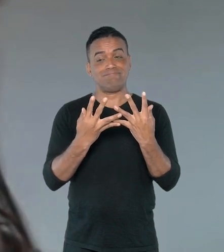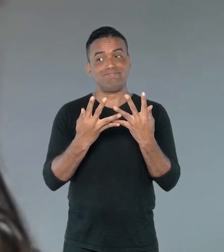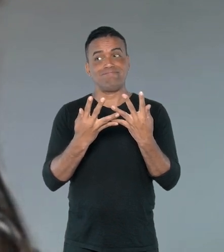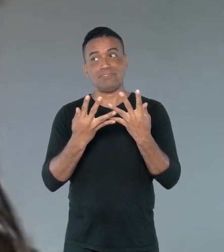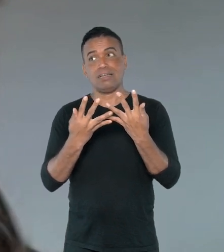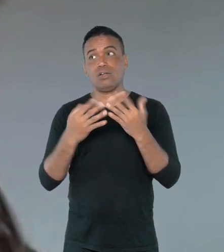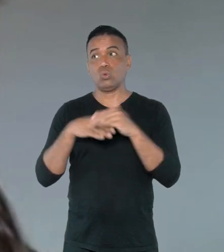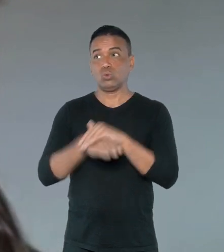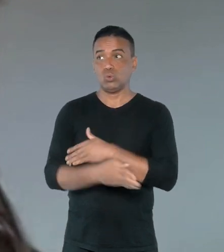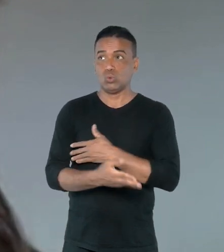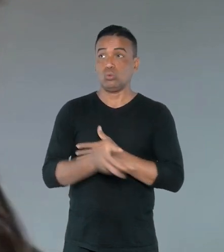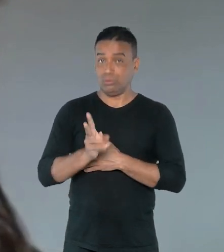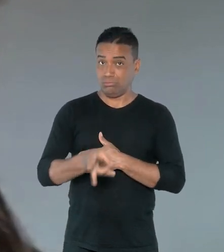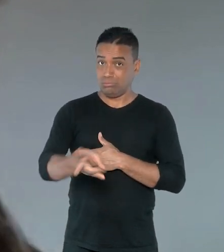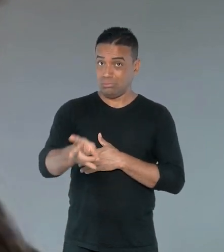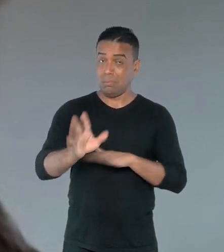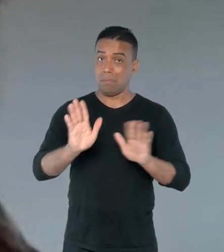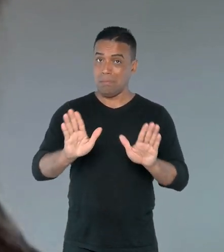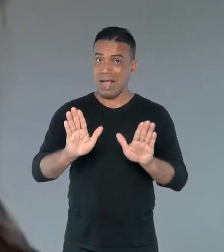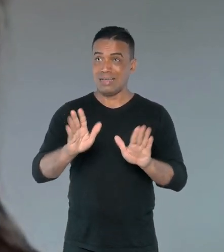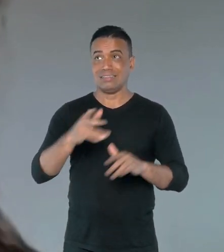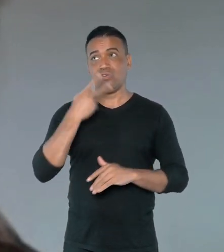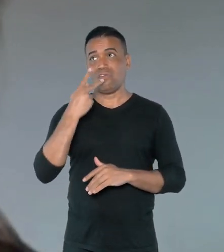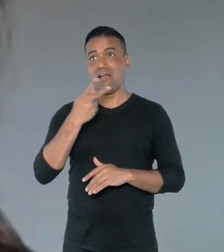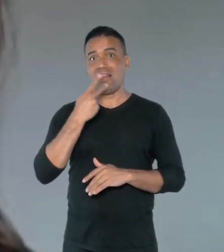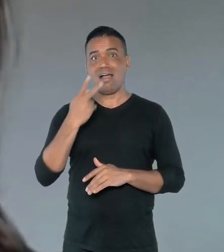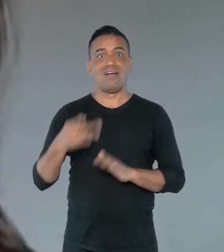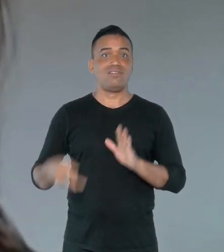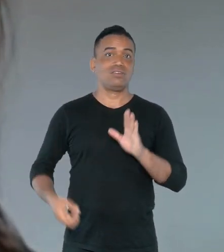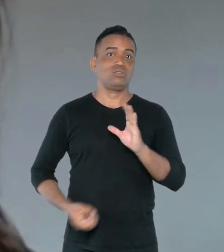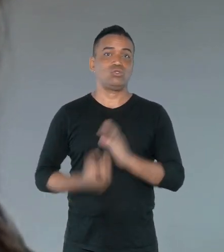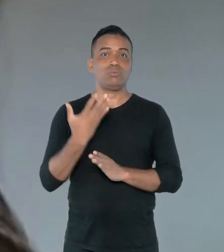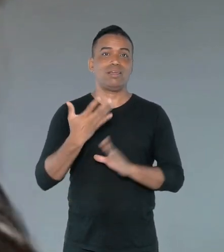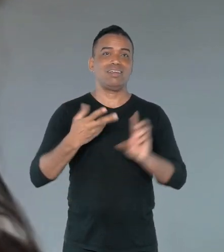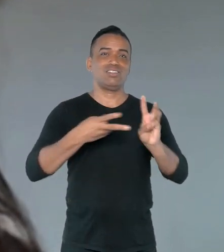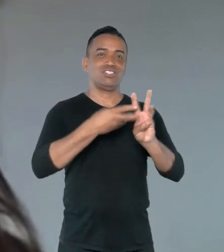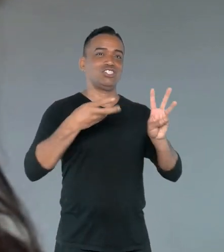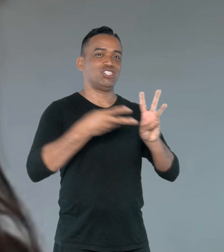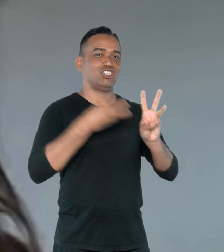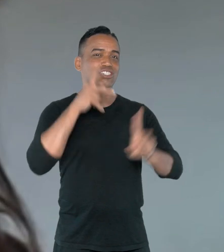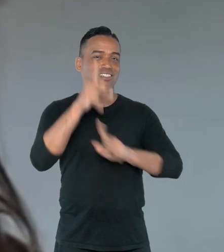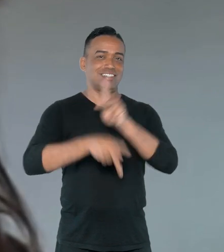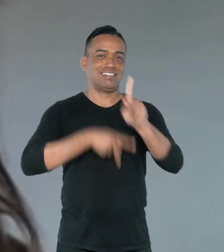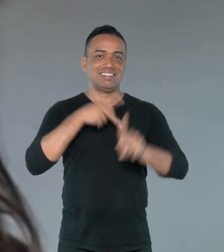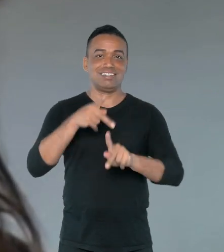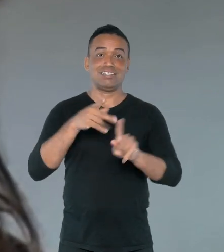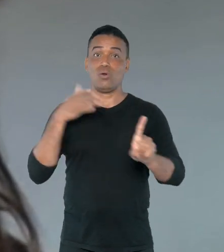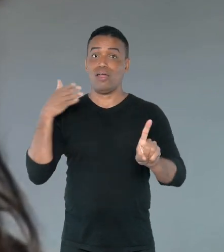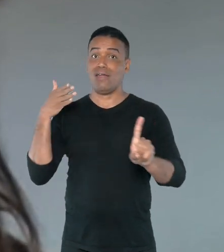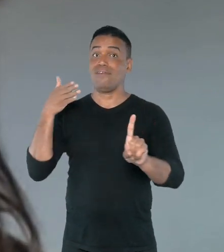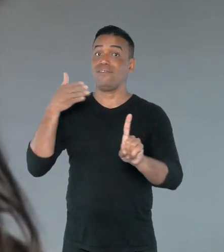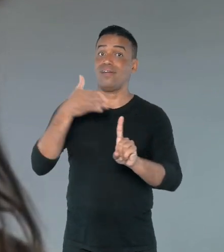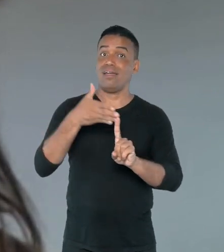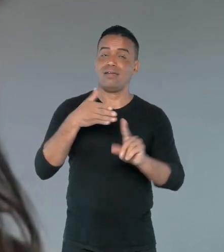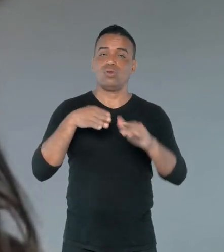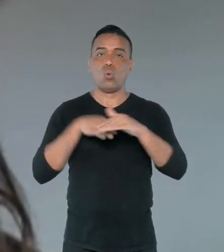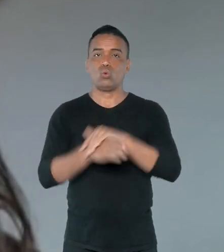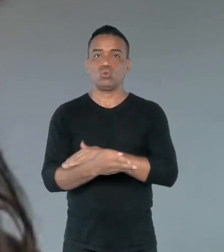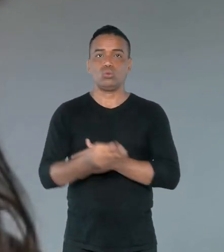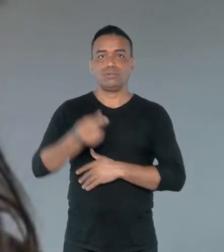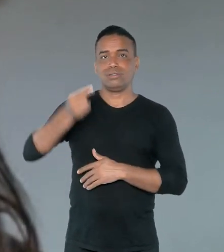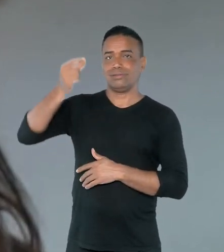mantiveram os costumes, mas sem dizer que era de origem indígena. Então, eles se referem aos costumes